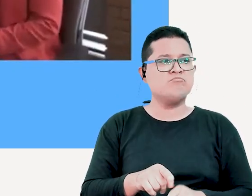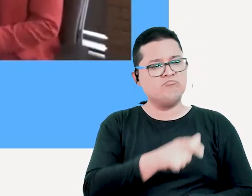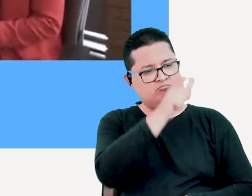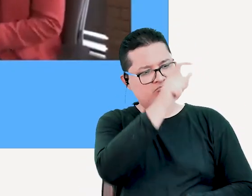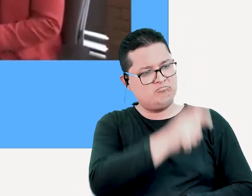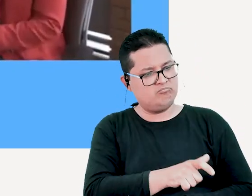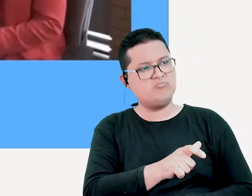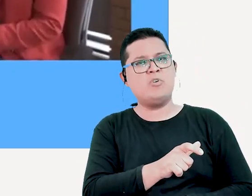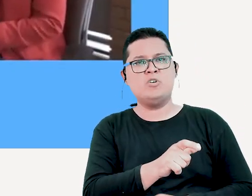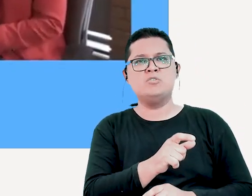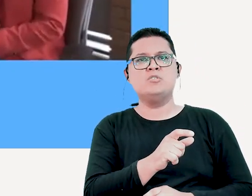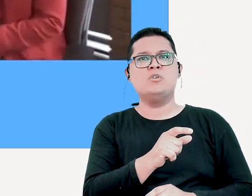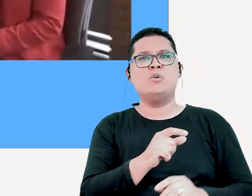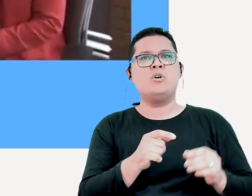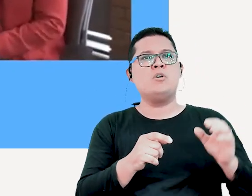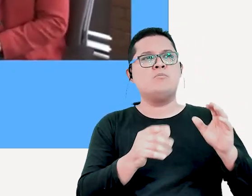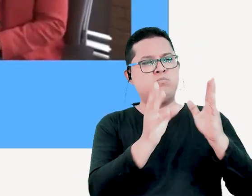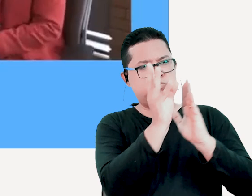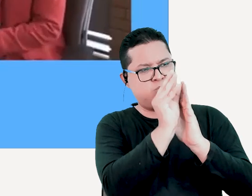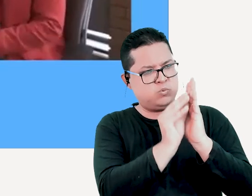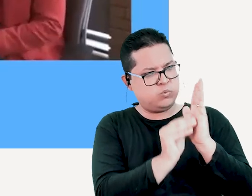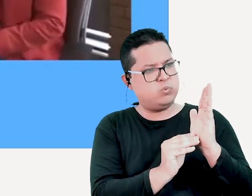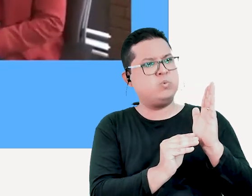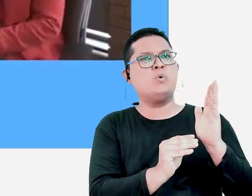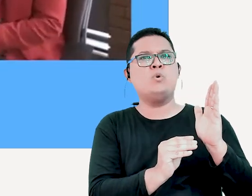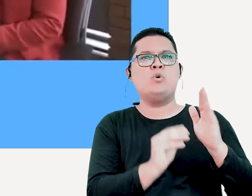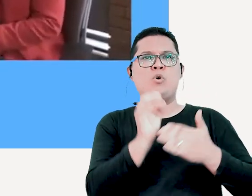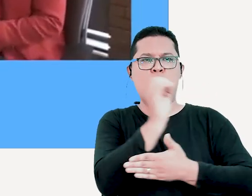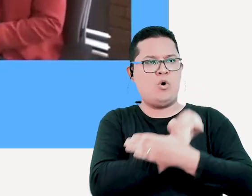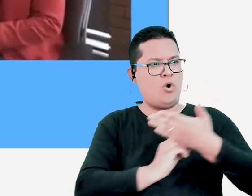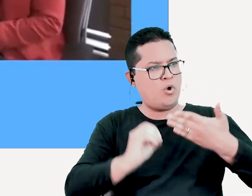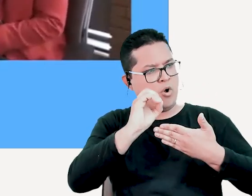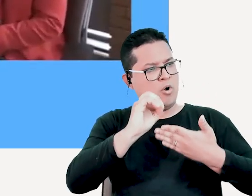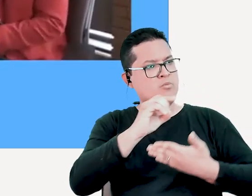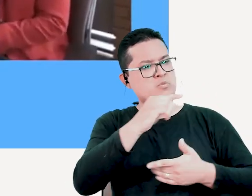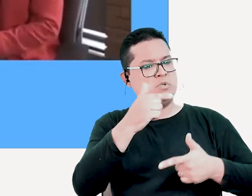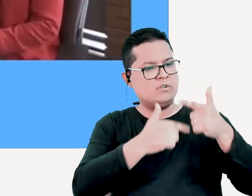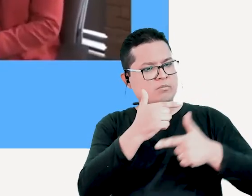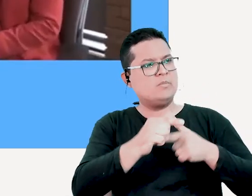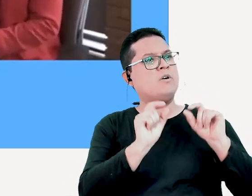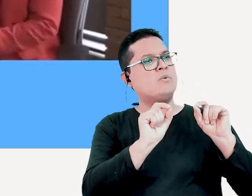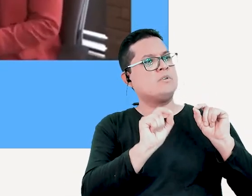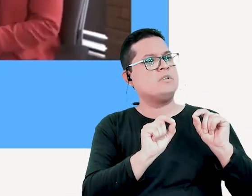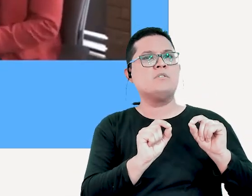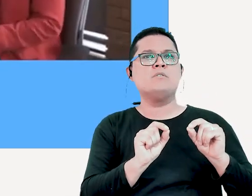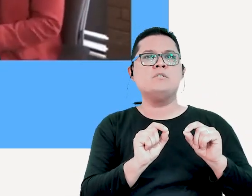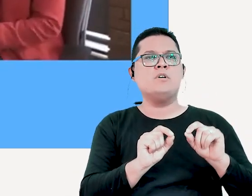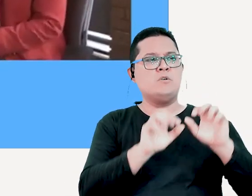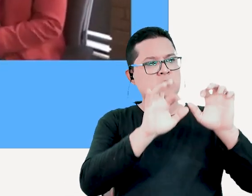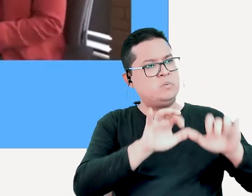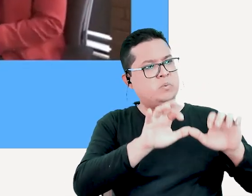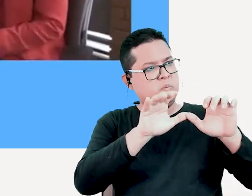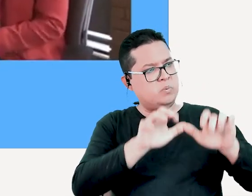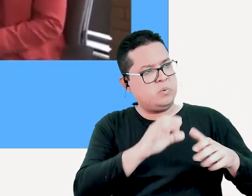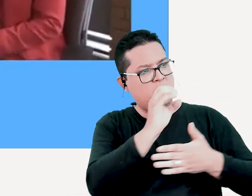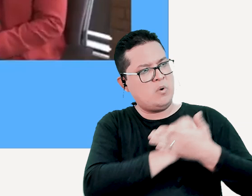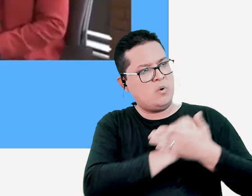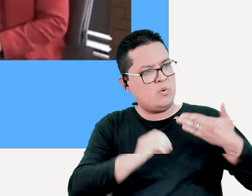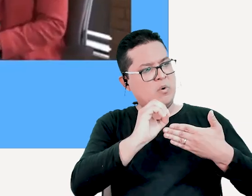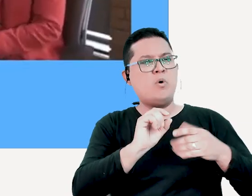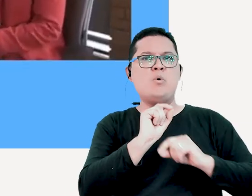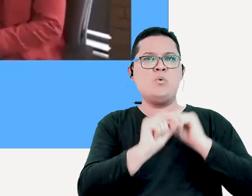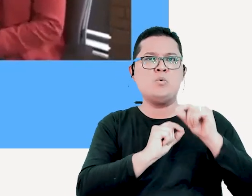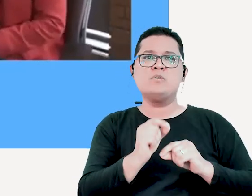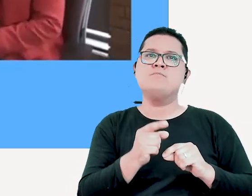e disseminar esse uso de ferramentas para facilitar o dia a dia de todo mundo, né? Então, é muito importante, depois que a